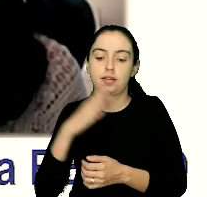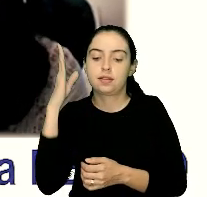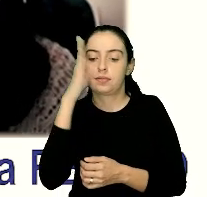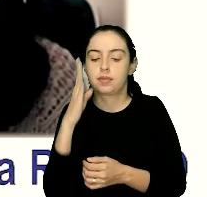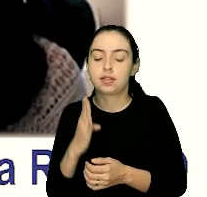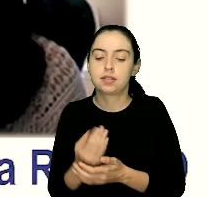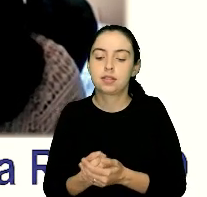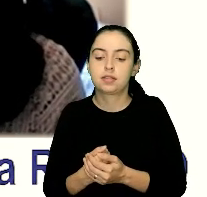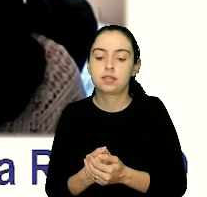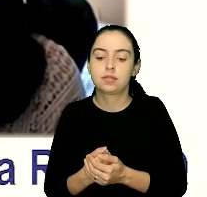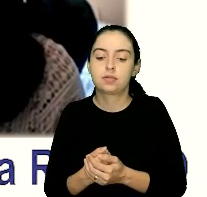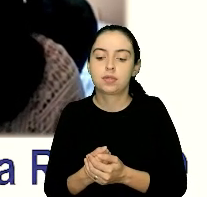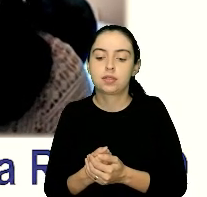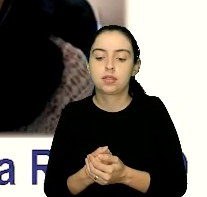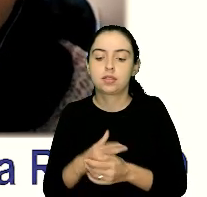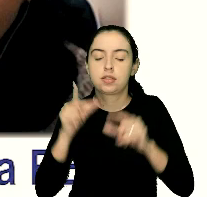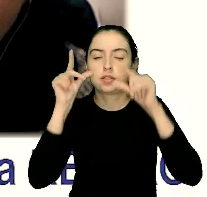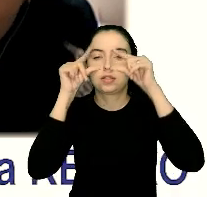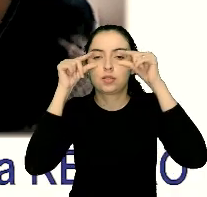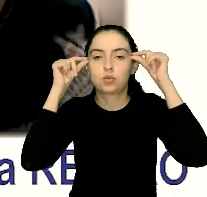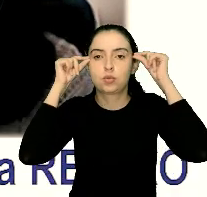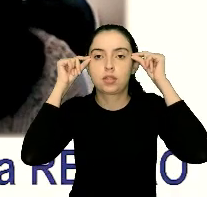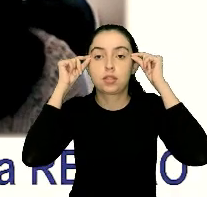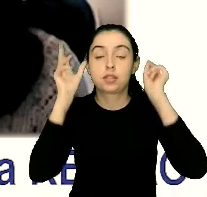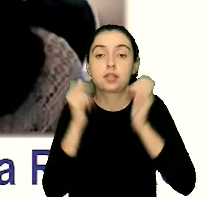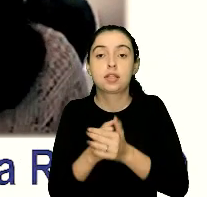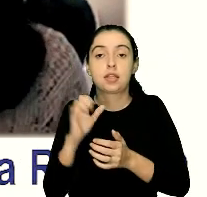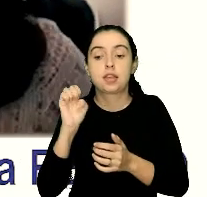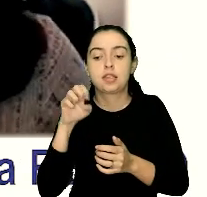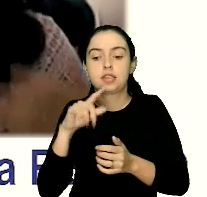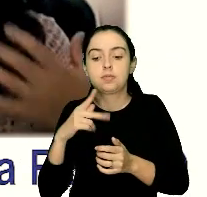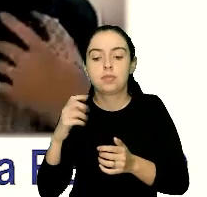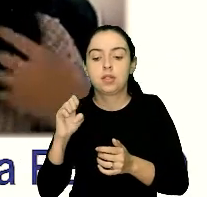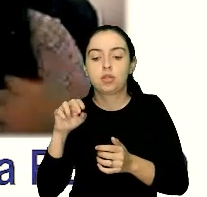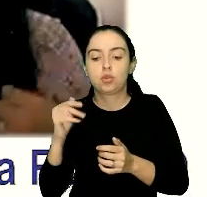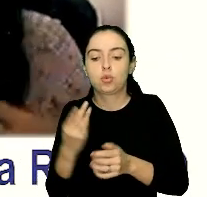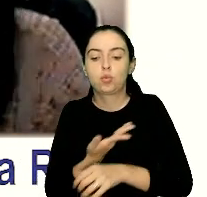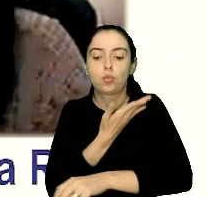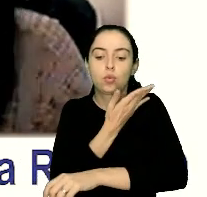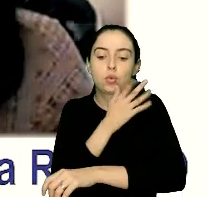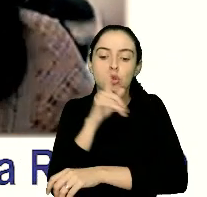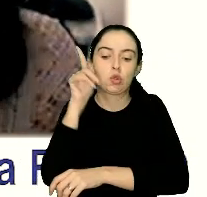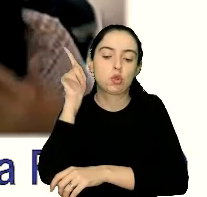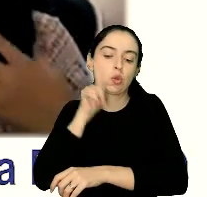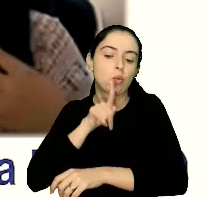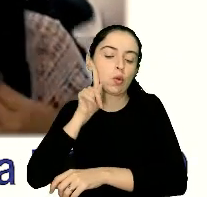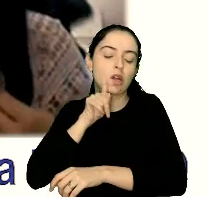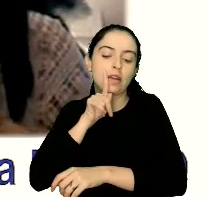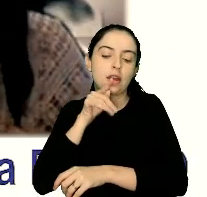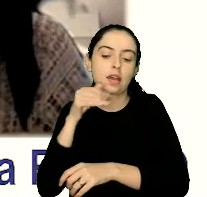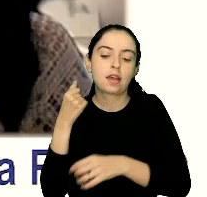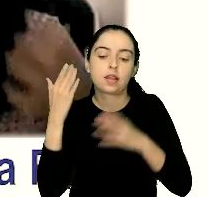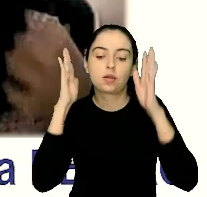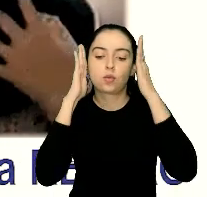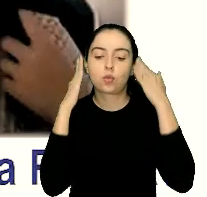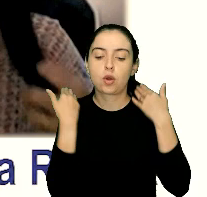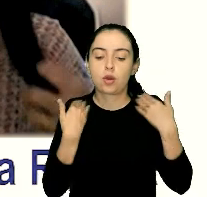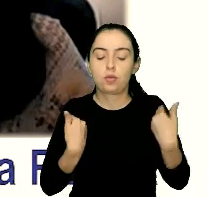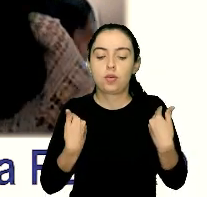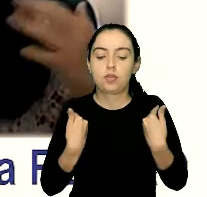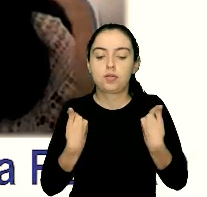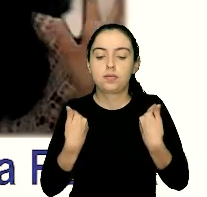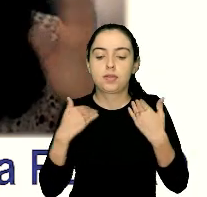e espanhóis. Tenho a pele morena, amarelada, cabelo na altura dos ombros, pretos,